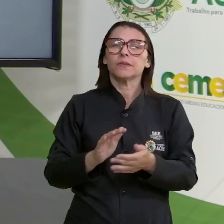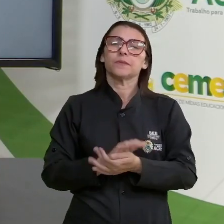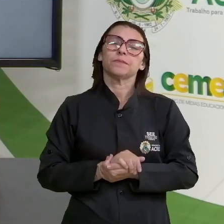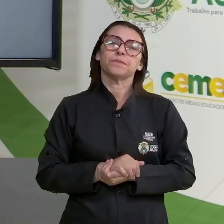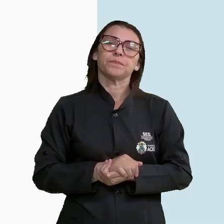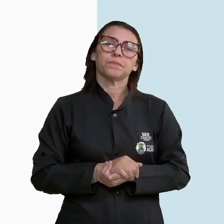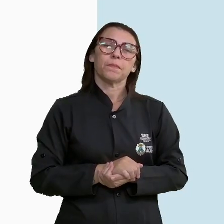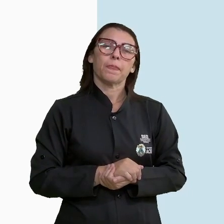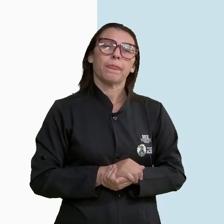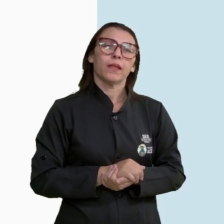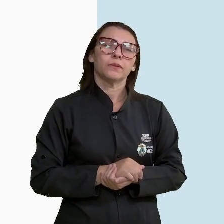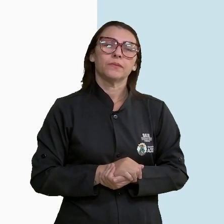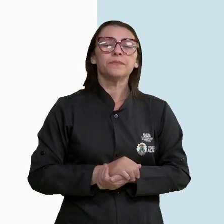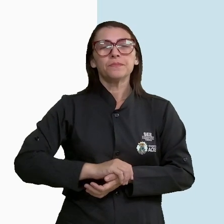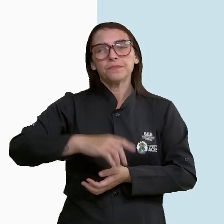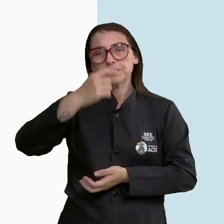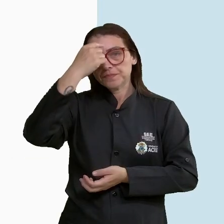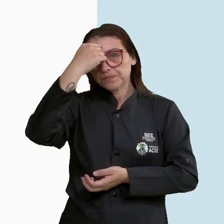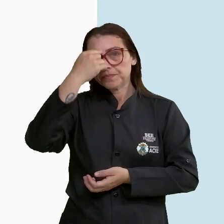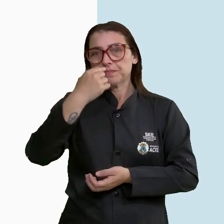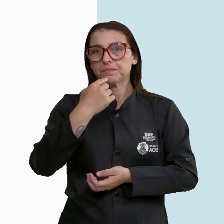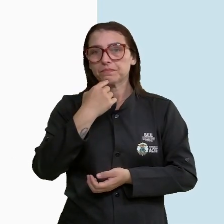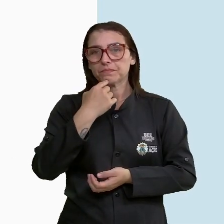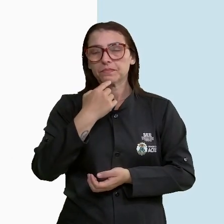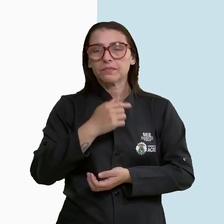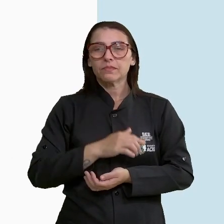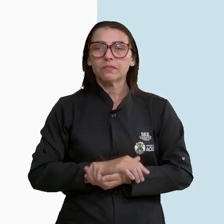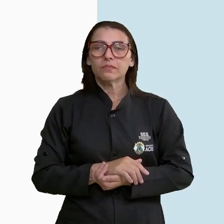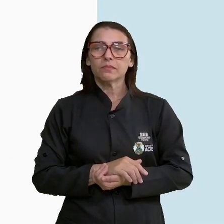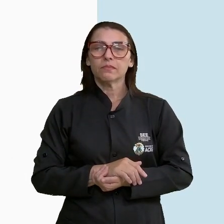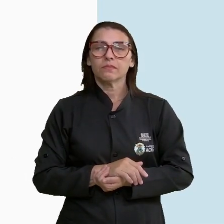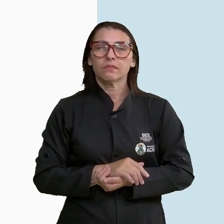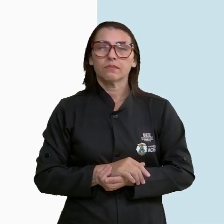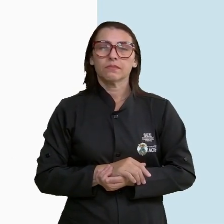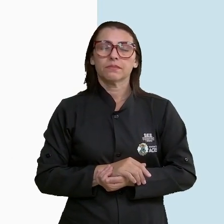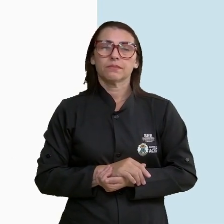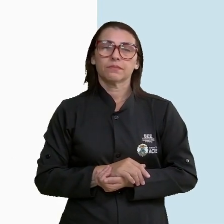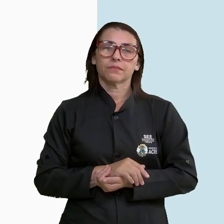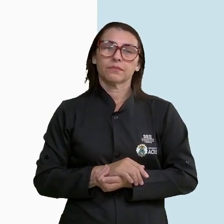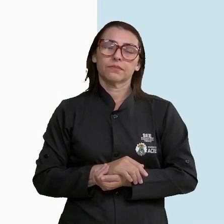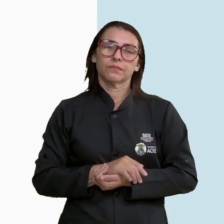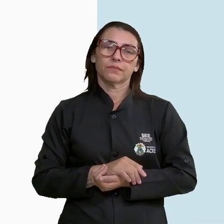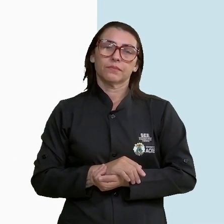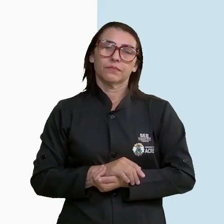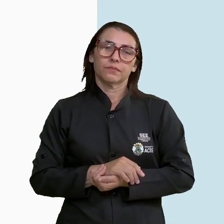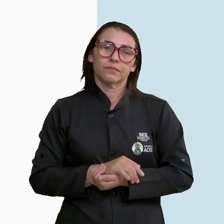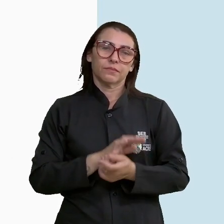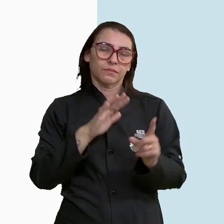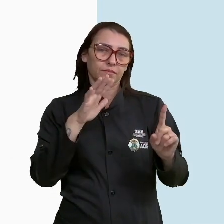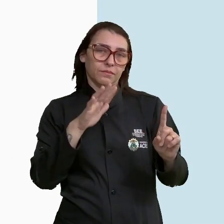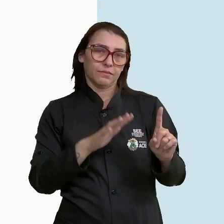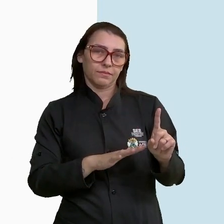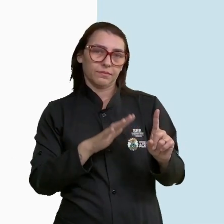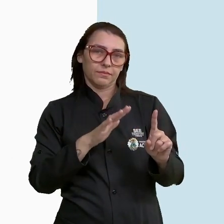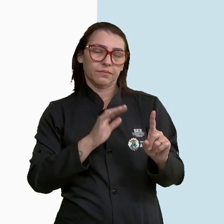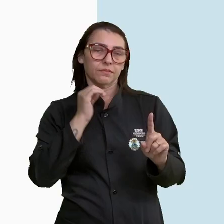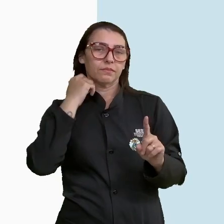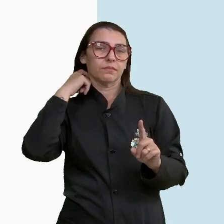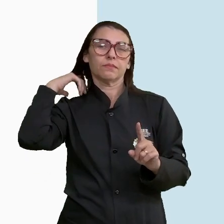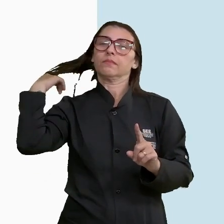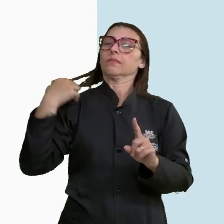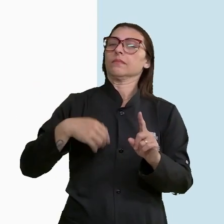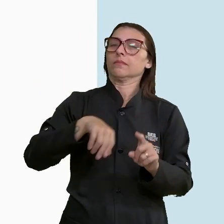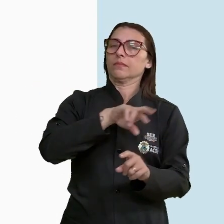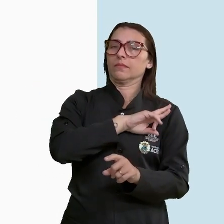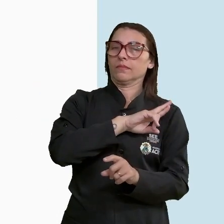você observa aí as imagens, né, aí que estão de influenciadores, umas imagens que